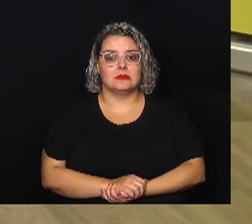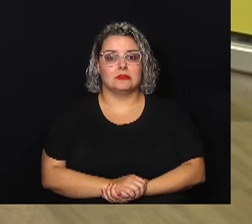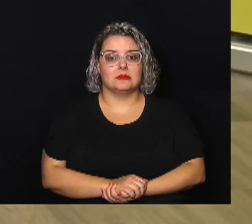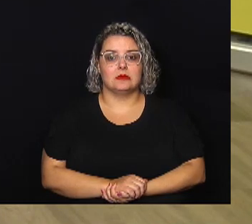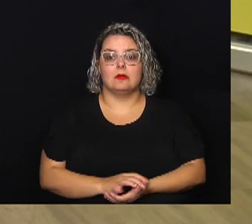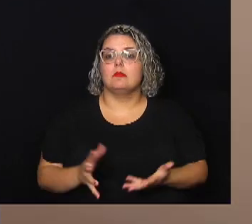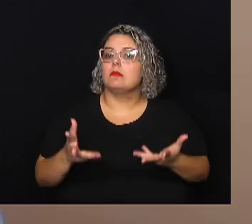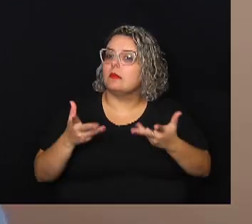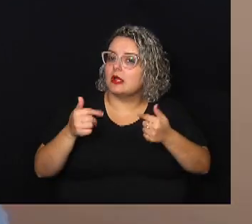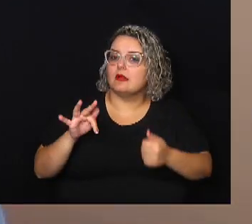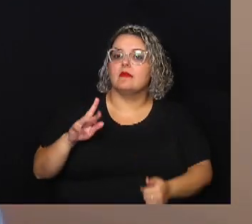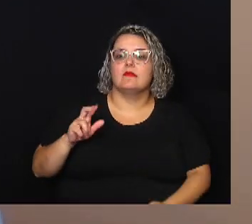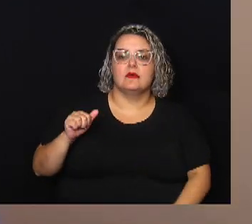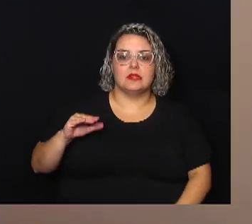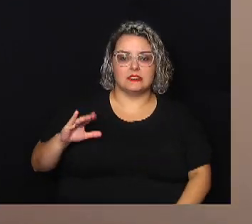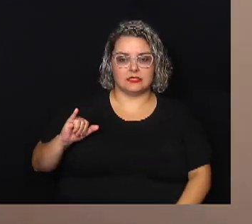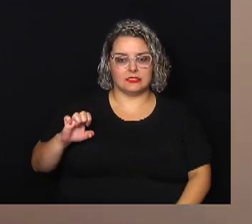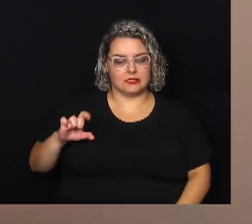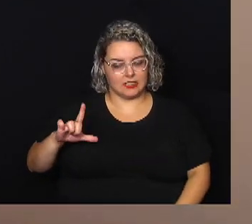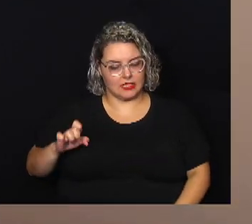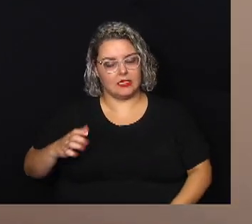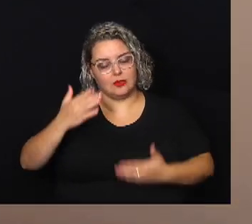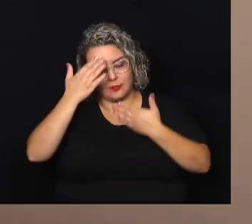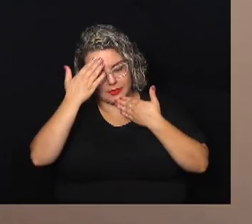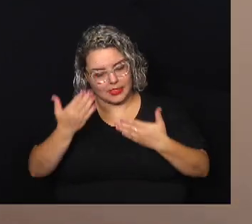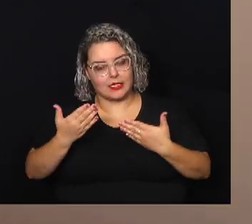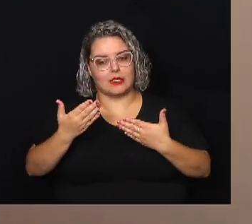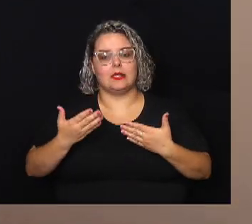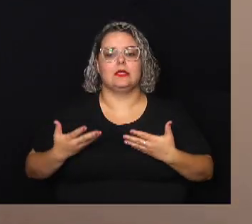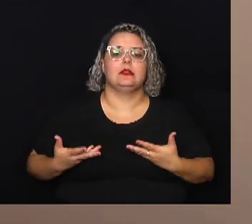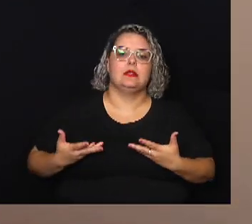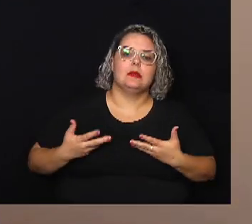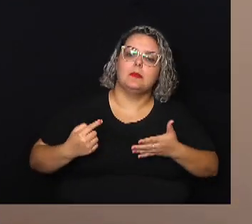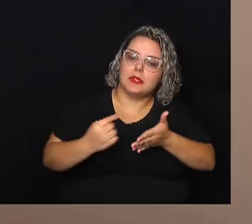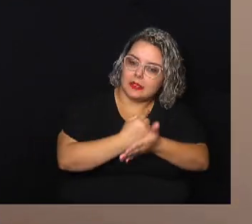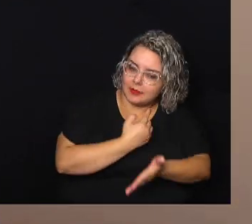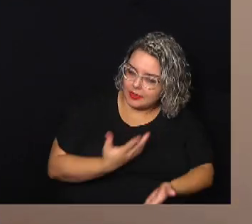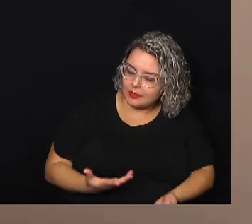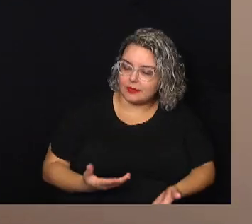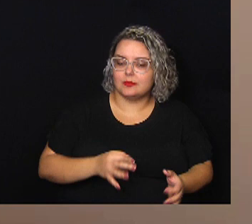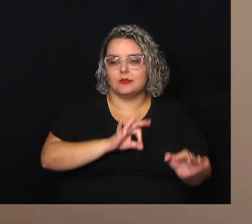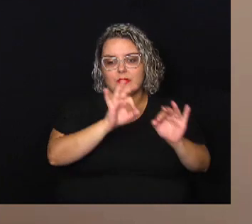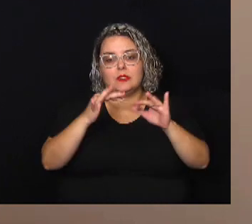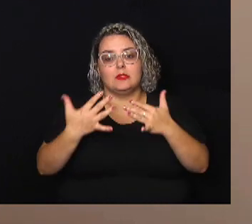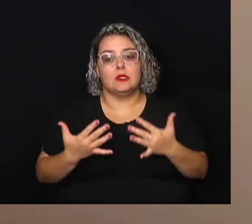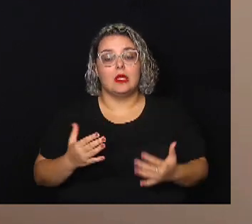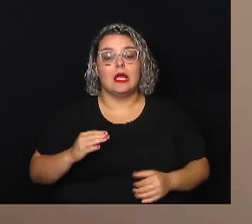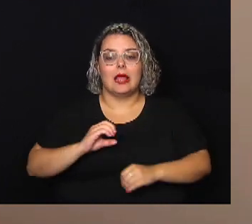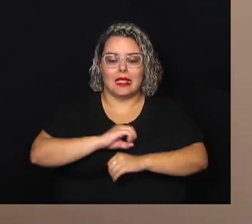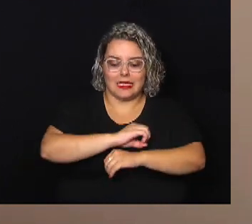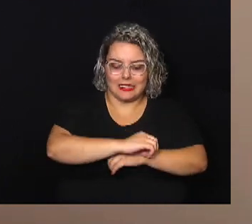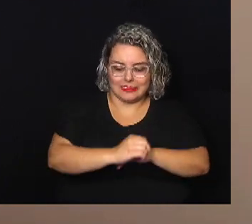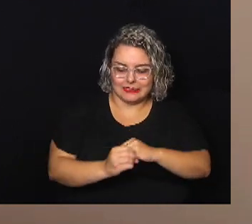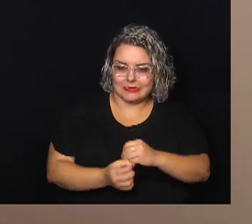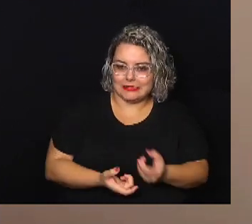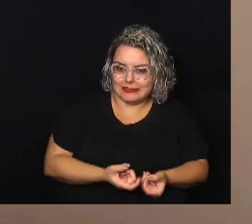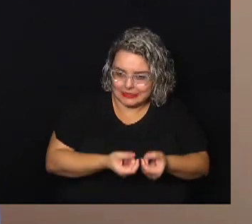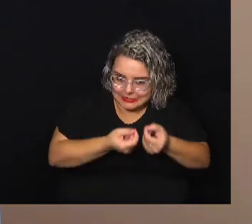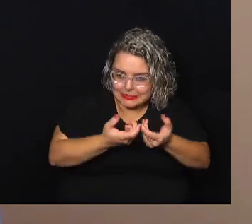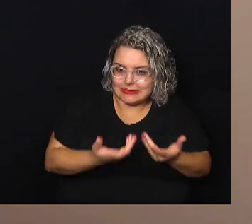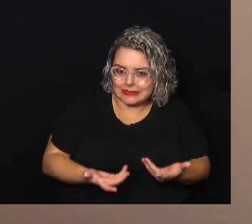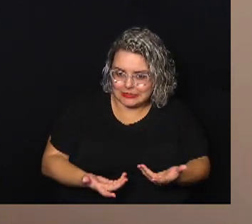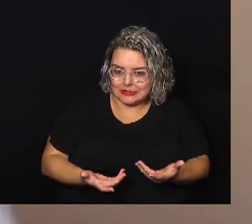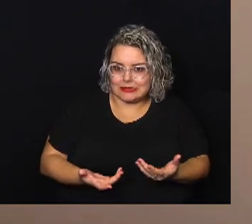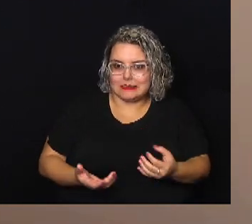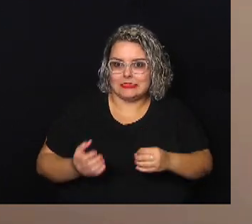Maravilha, Franciele. Muito obrigado pela pergunta, obrigado por estar nos assistindo. As células cancerosas ou